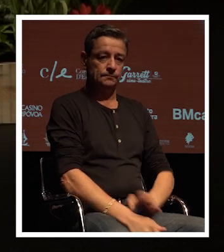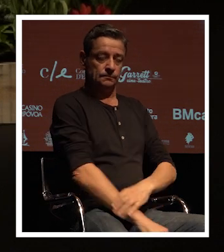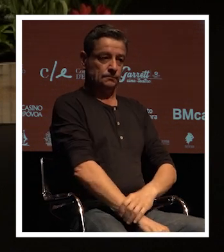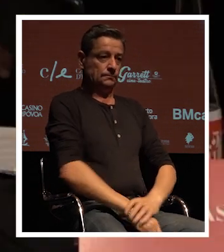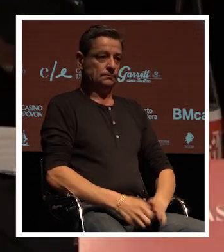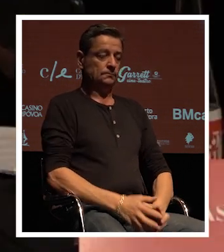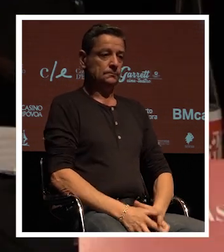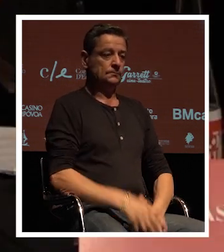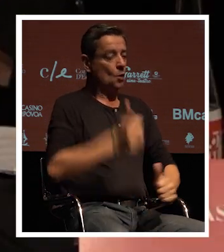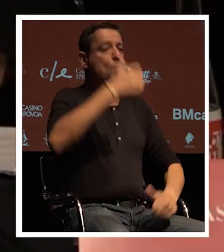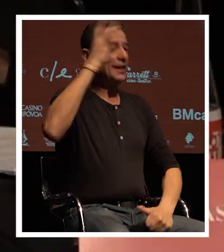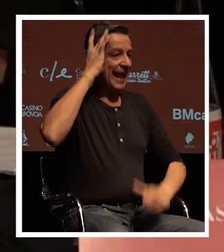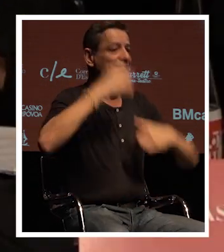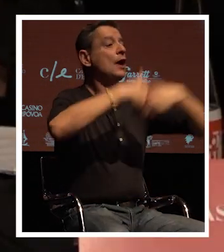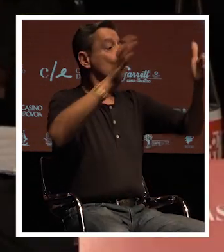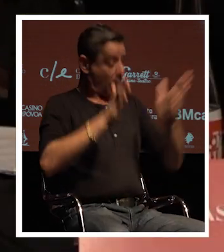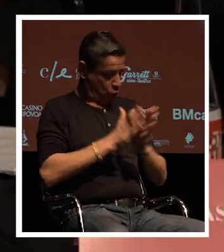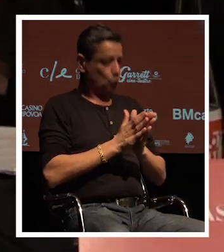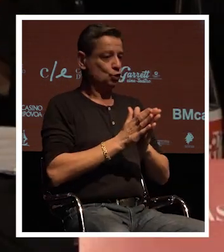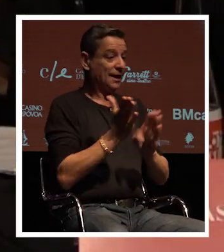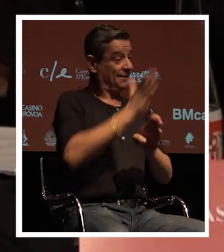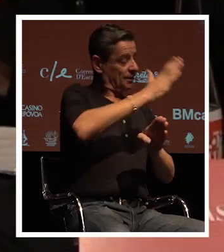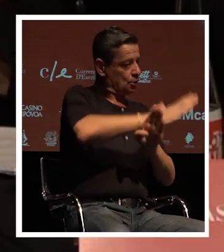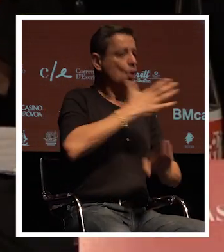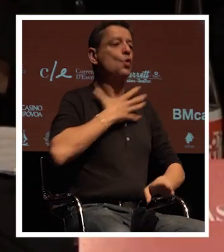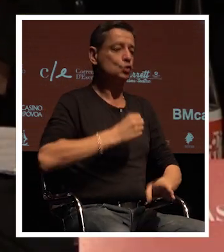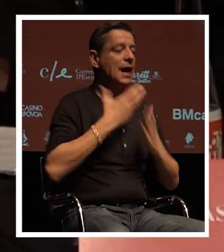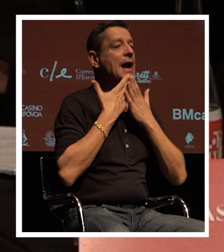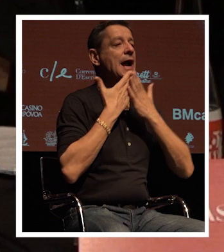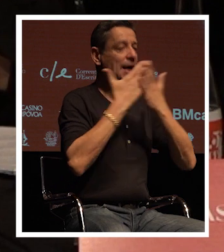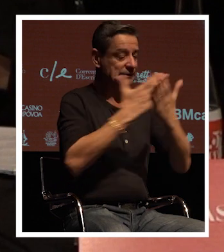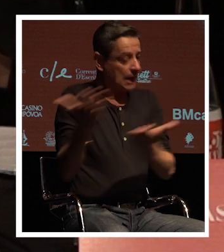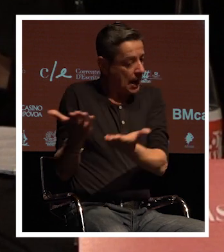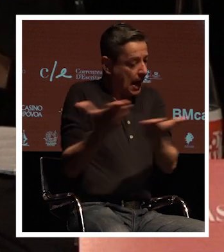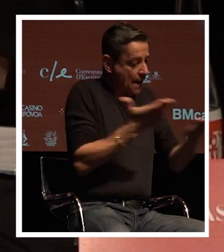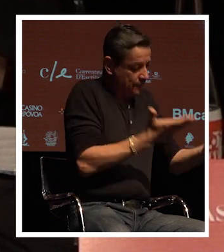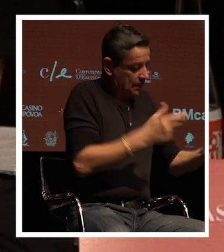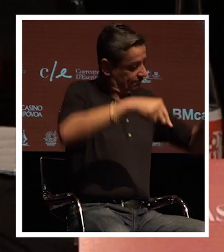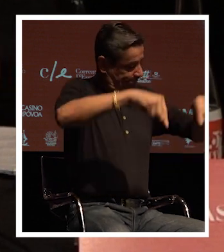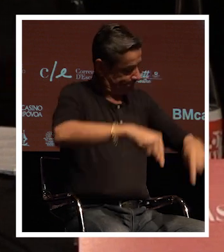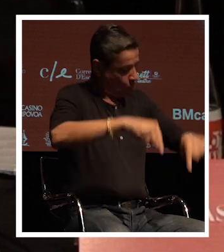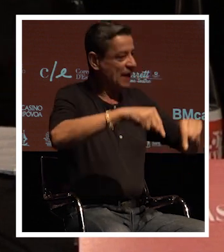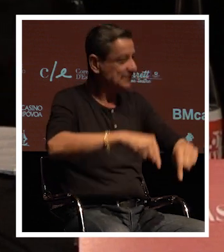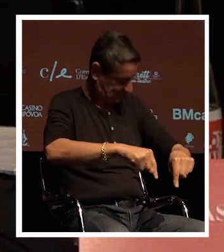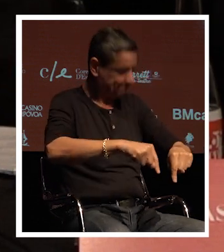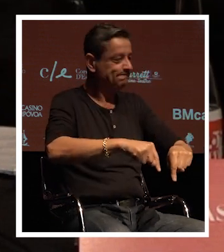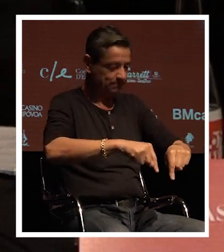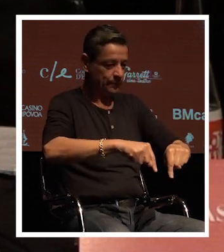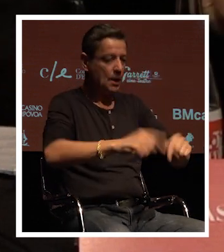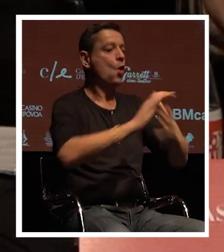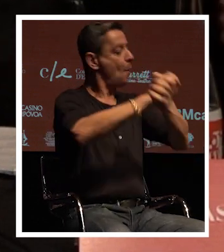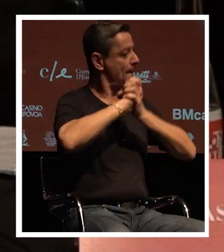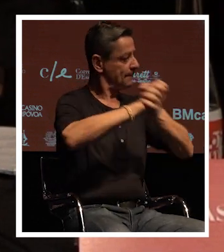oceanos Boa tarde a todos antes de mais eu gostaria de agradecer o convite que me foi feito para estar aqui hoje de